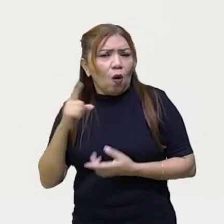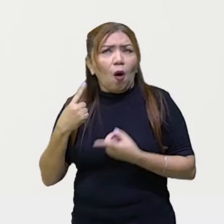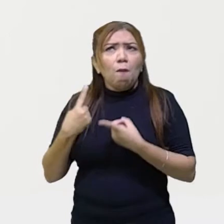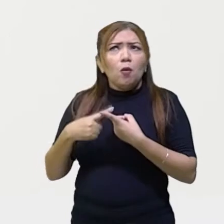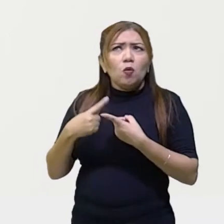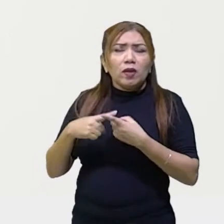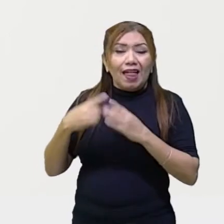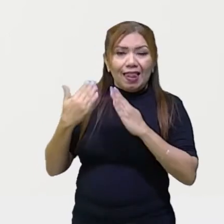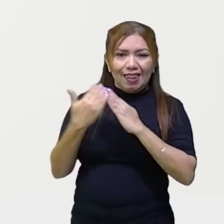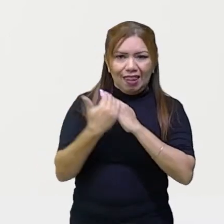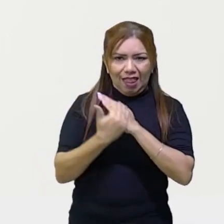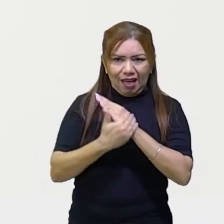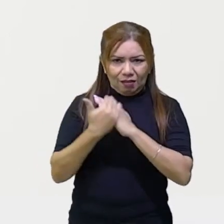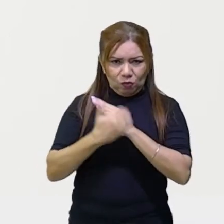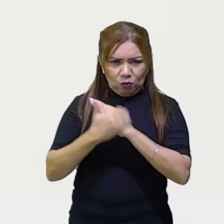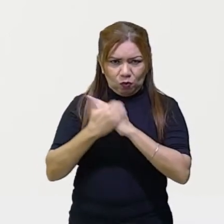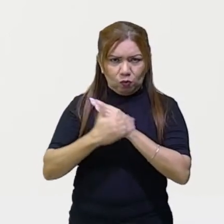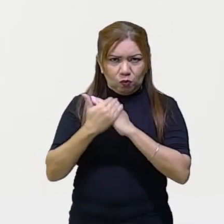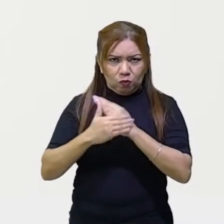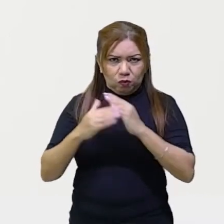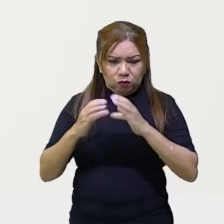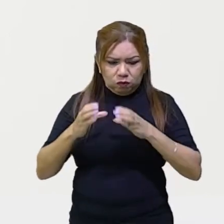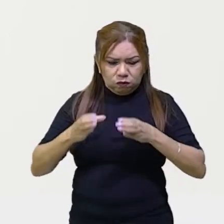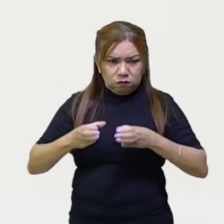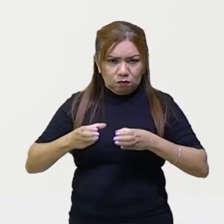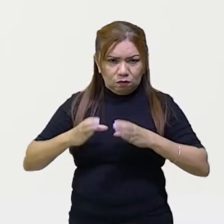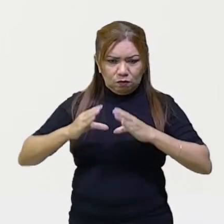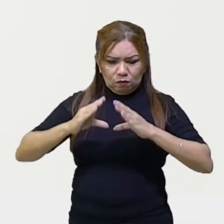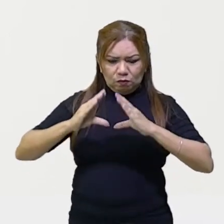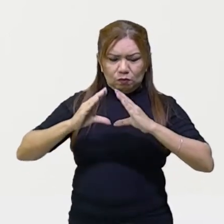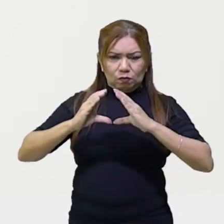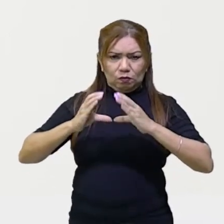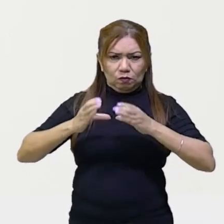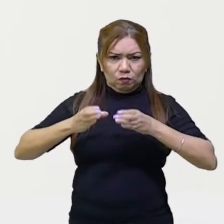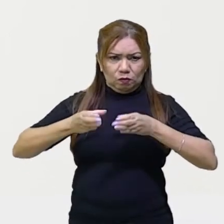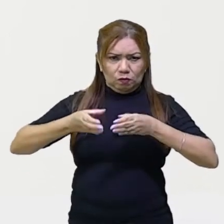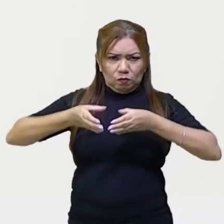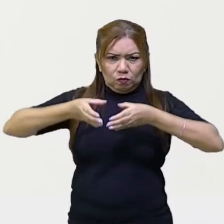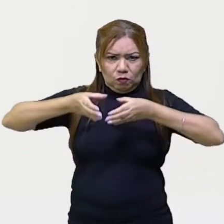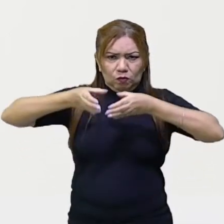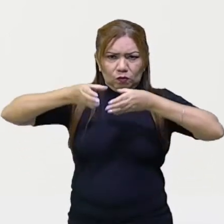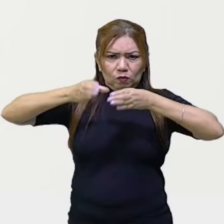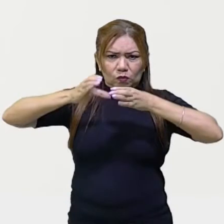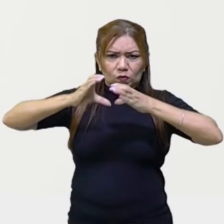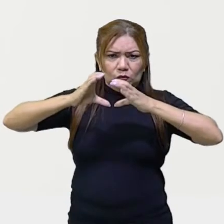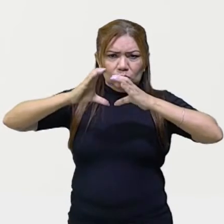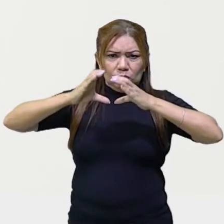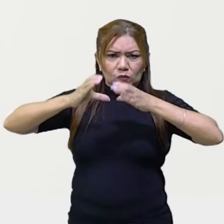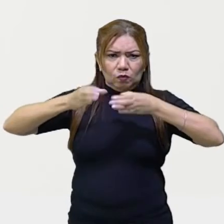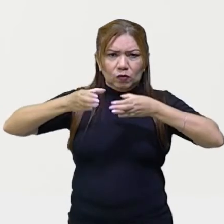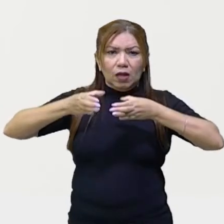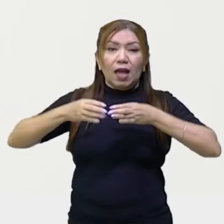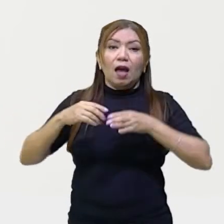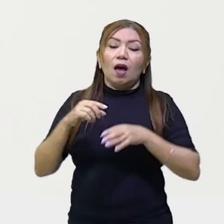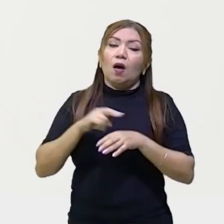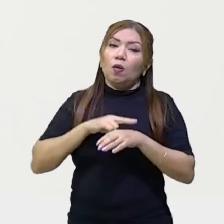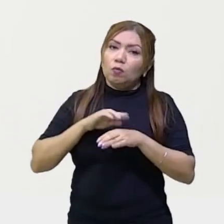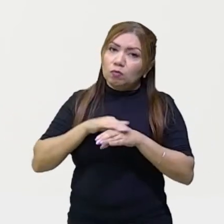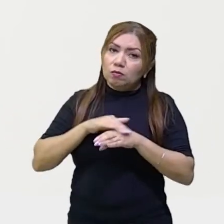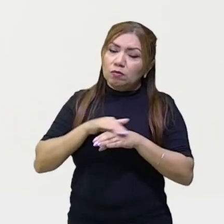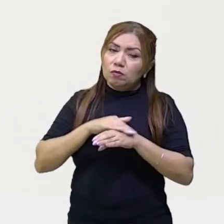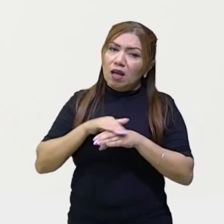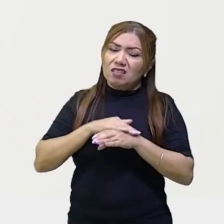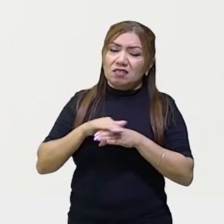Beleza tem olha só que ó deixa melhorar esse meu cinco Eu tenho esse prisma